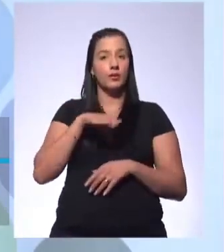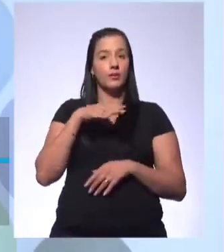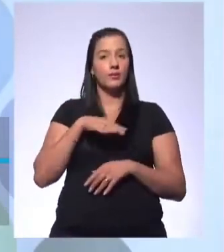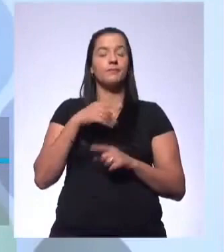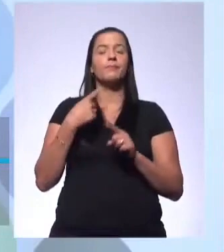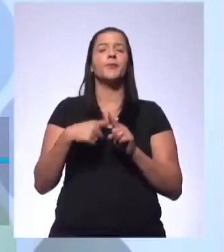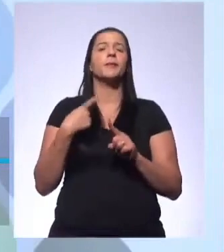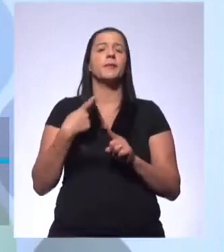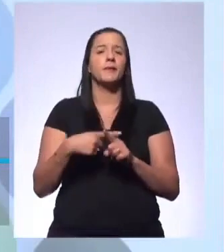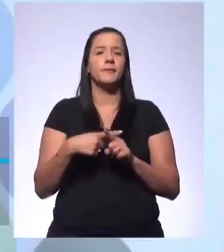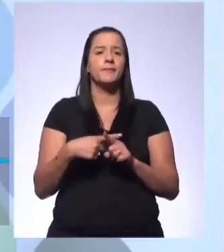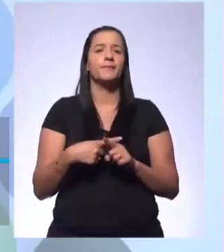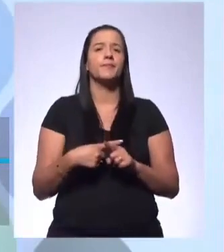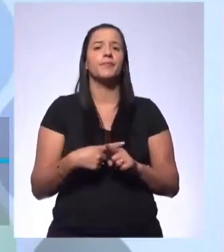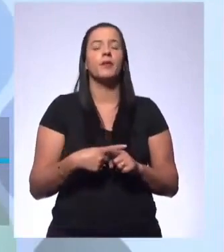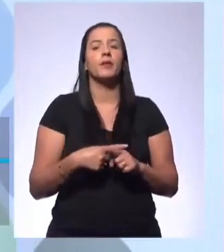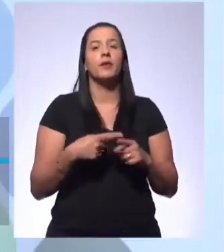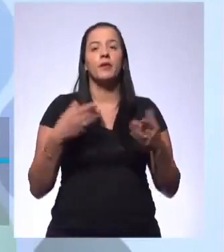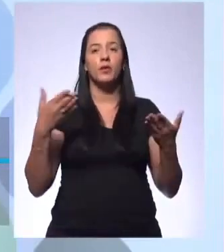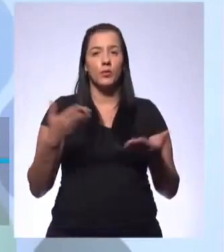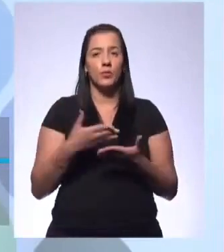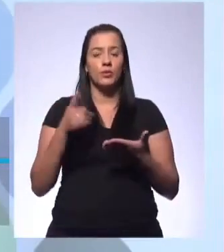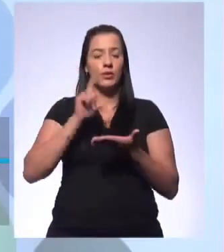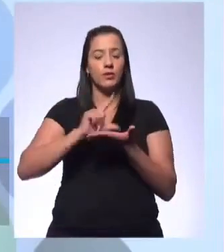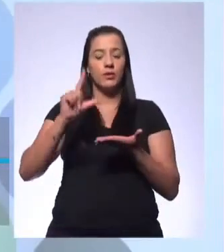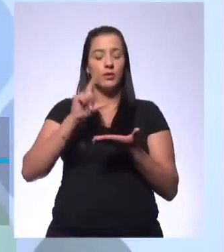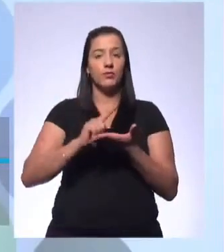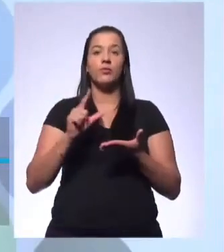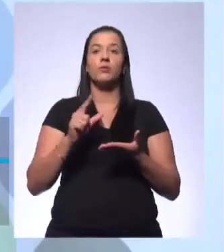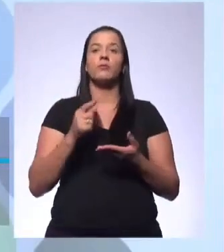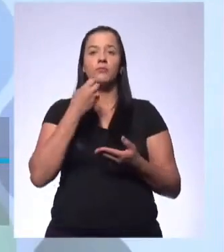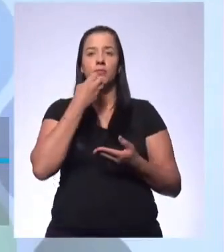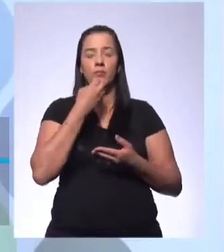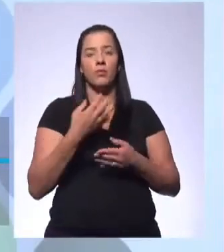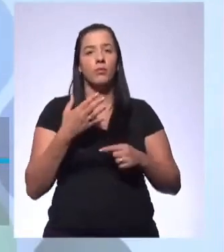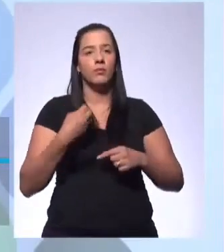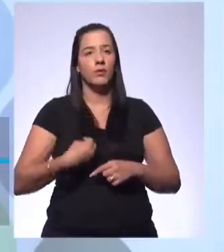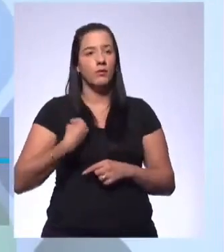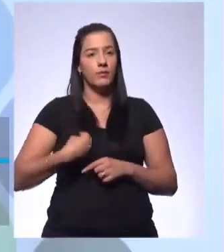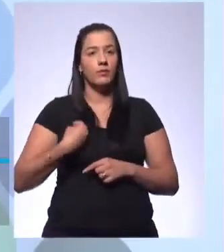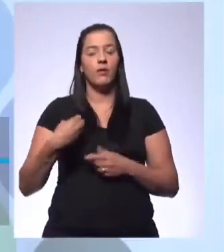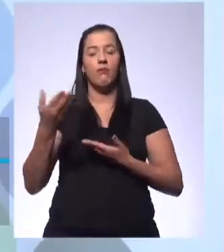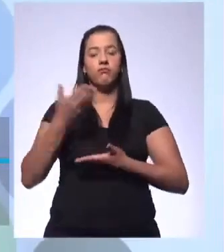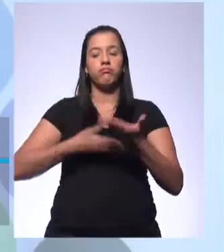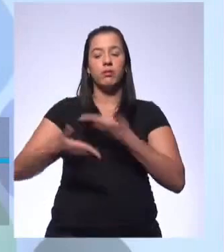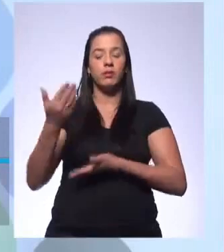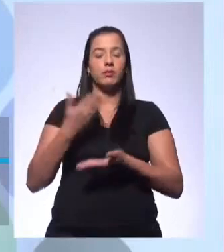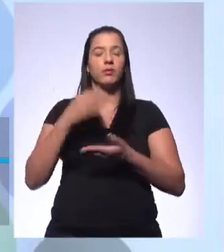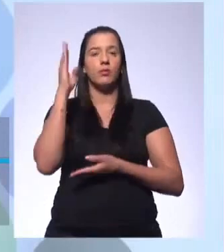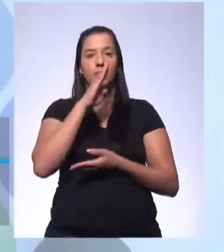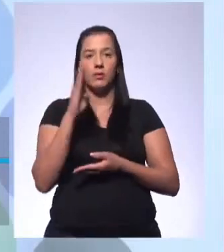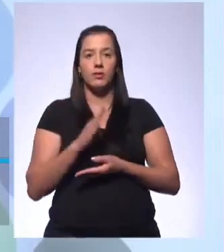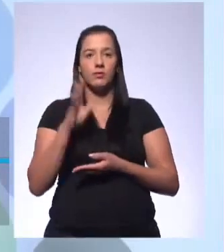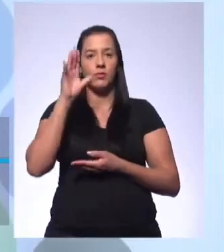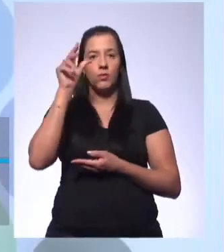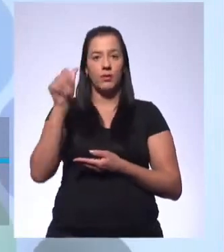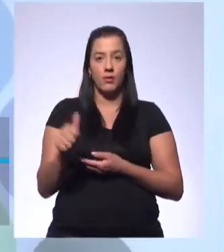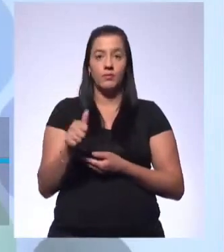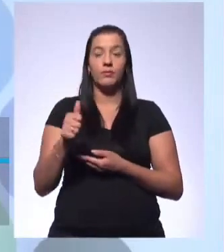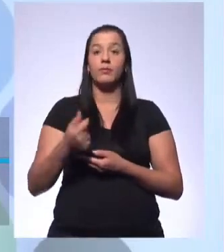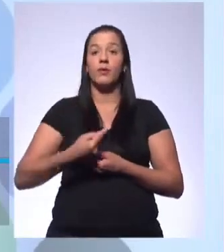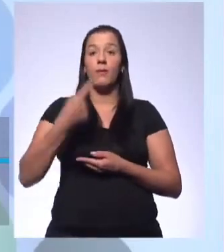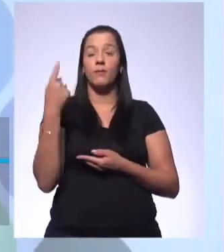porque faz parte aí da nossa literatura, da nossa vida. Nós também temos ali a relação do Brasil com a África. Então, a primeira aula foi